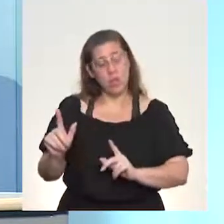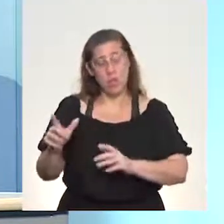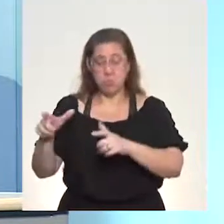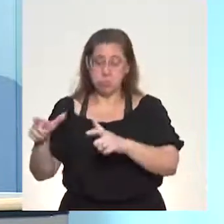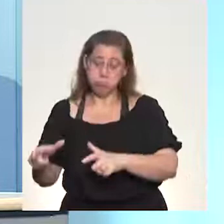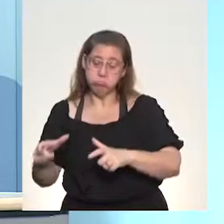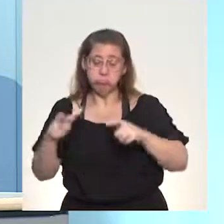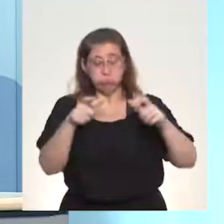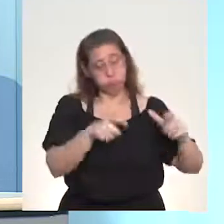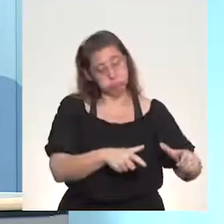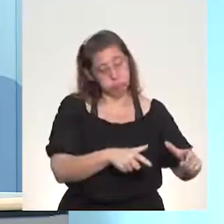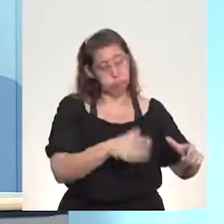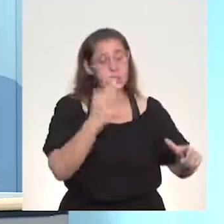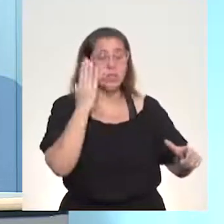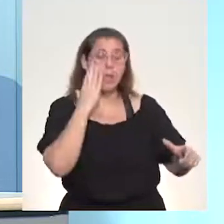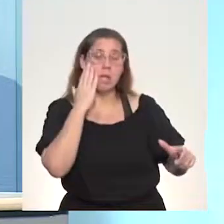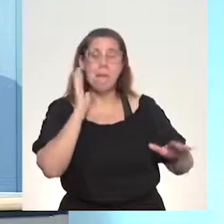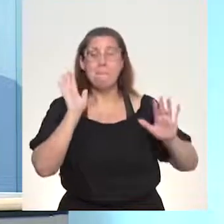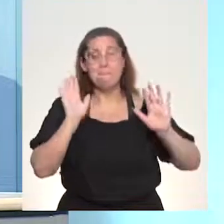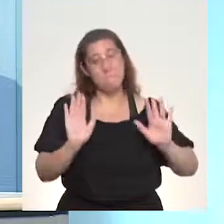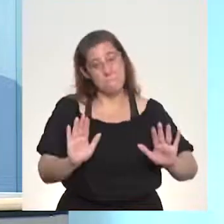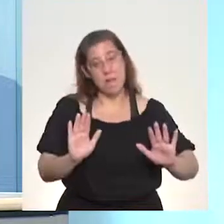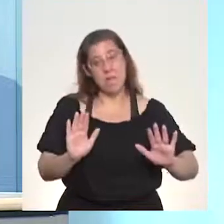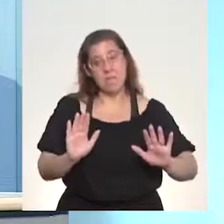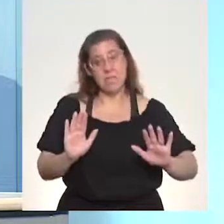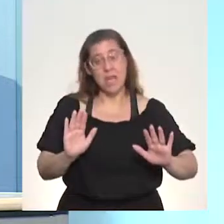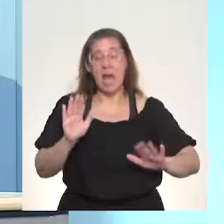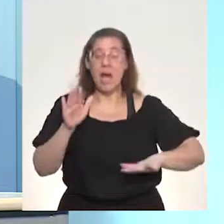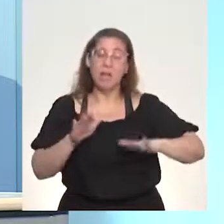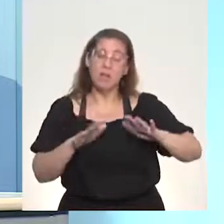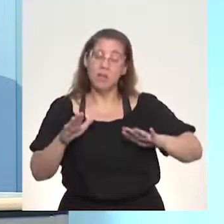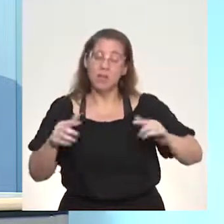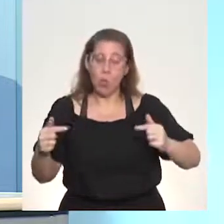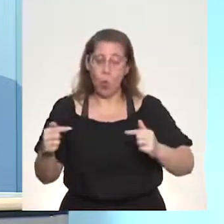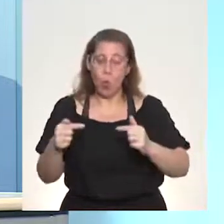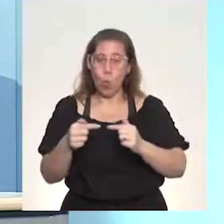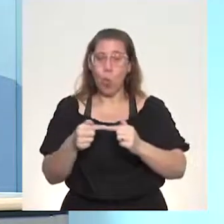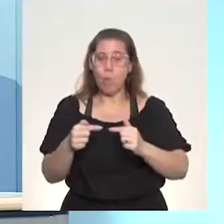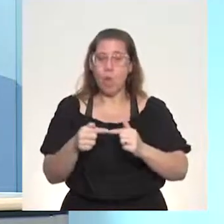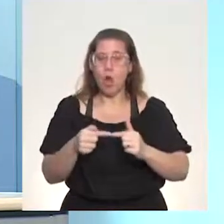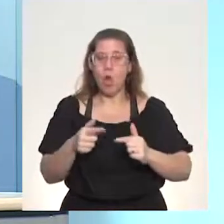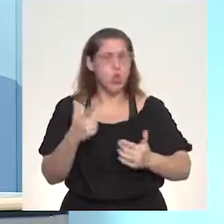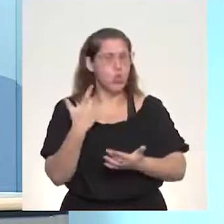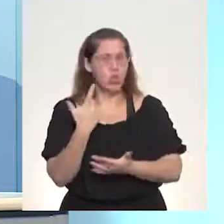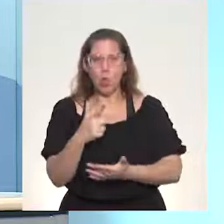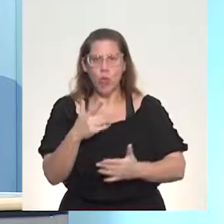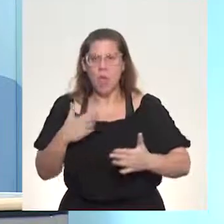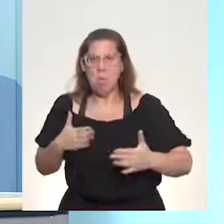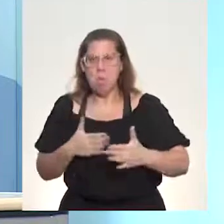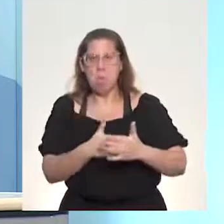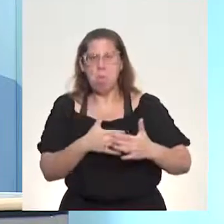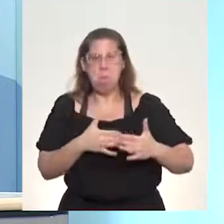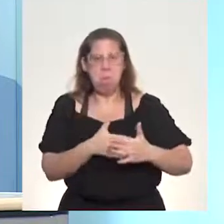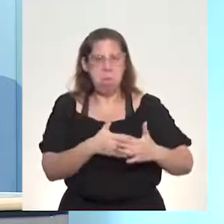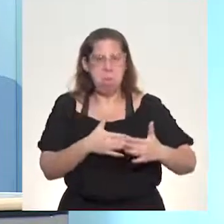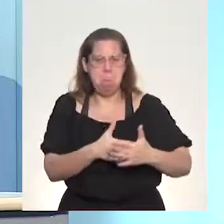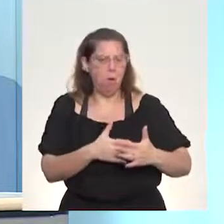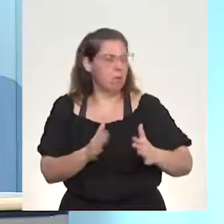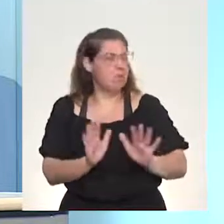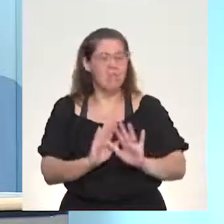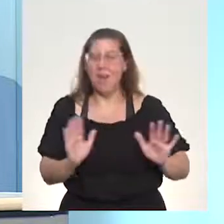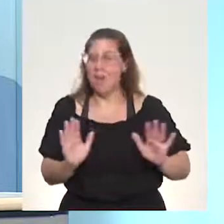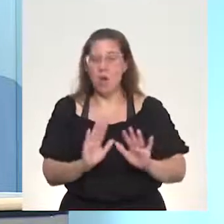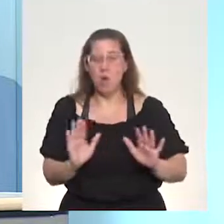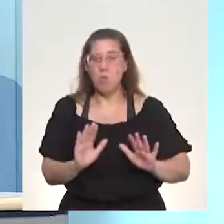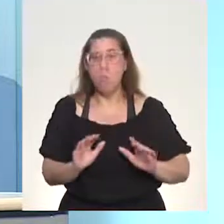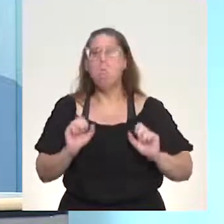de saber, mas eles sempre se conversam, né? Então, não há uma barreira que limite